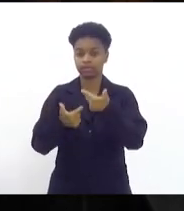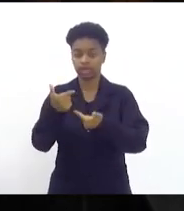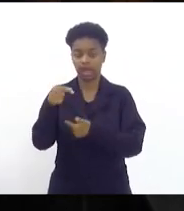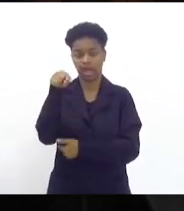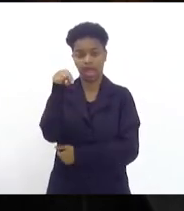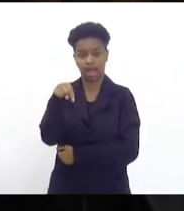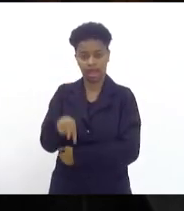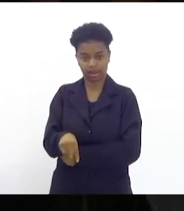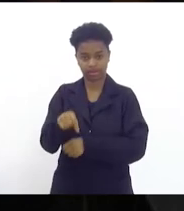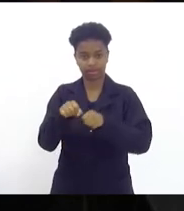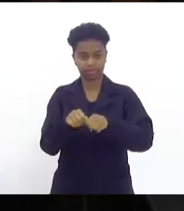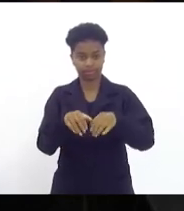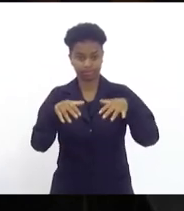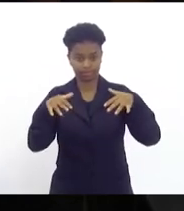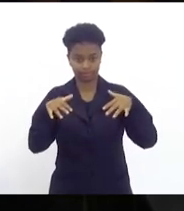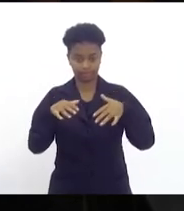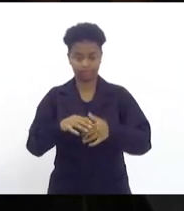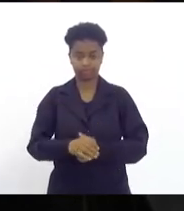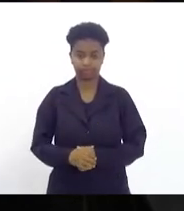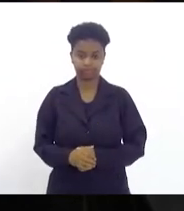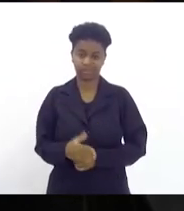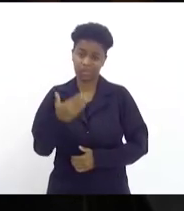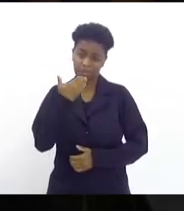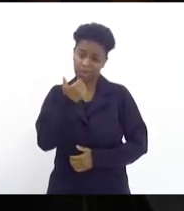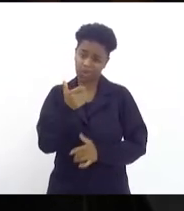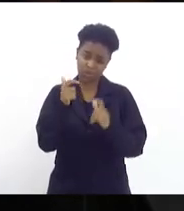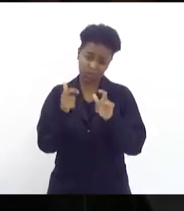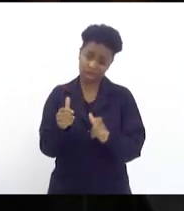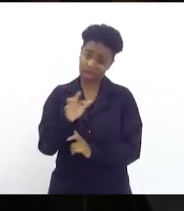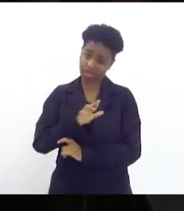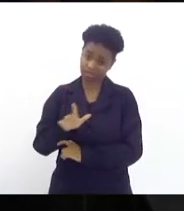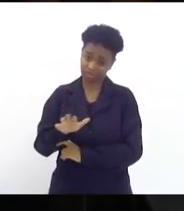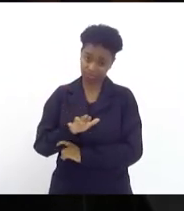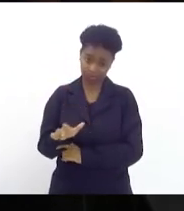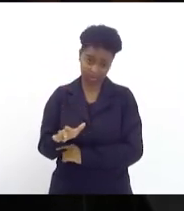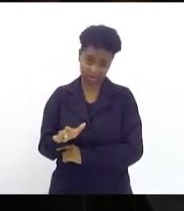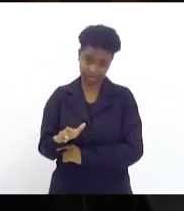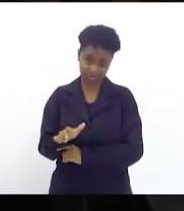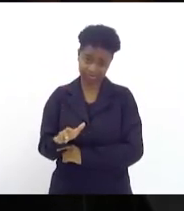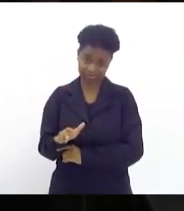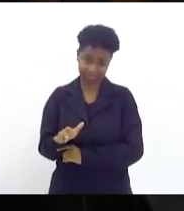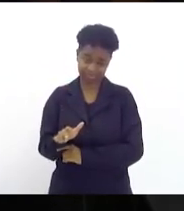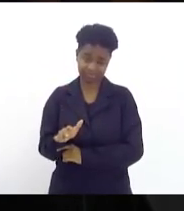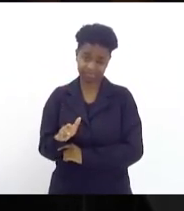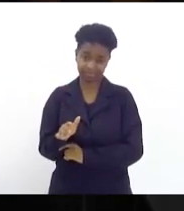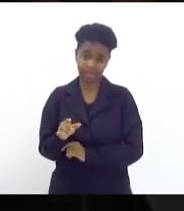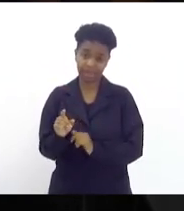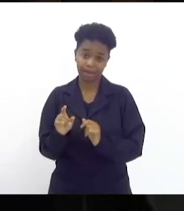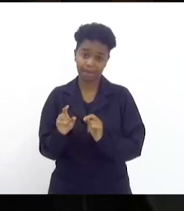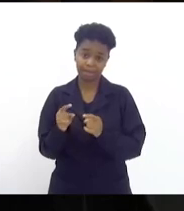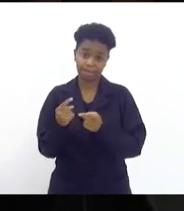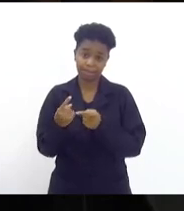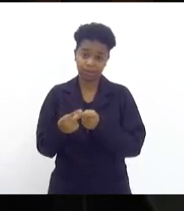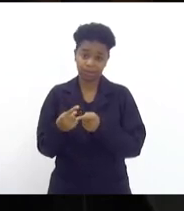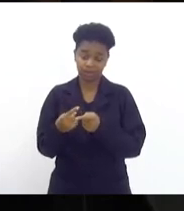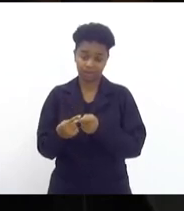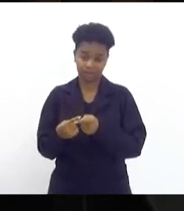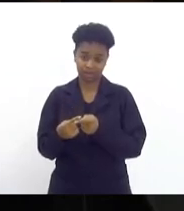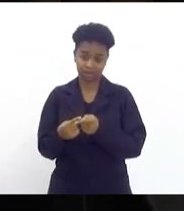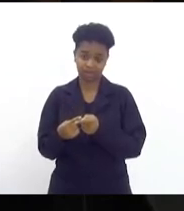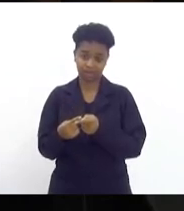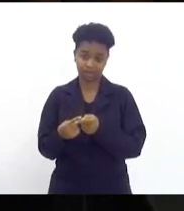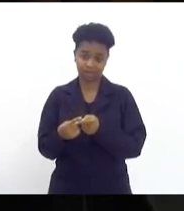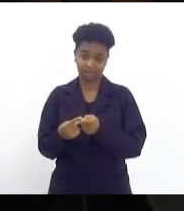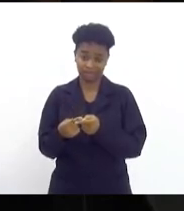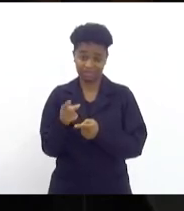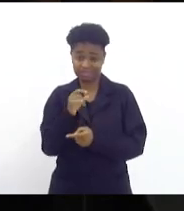no plenário não no melhor local não no melhor local porque o dia que isso